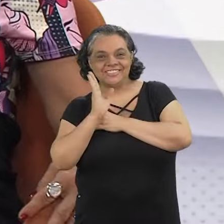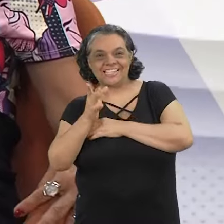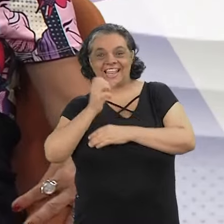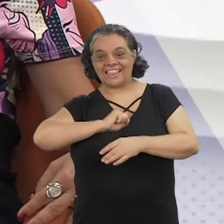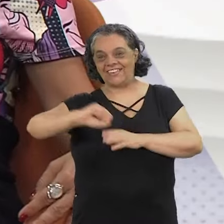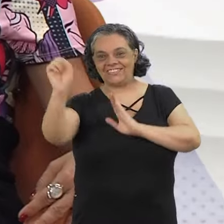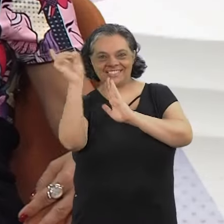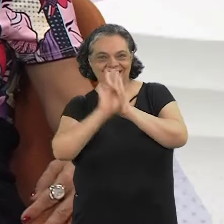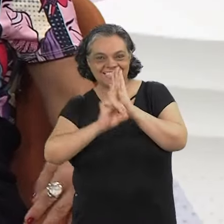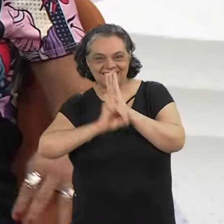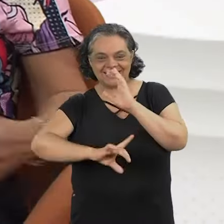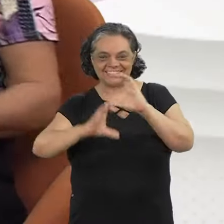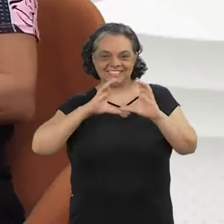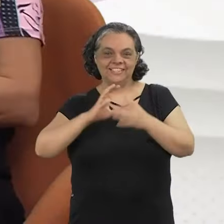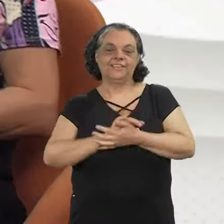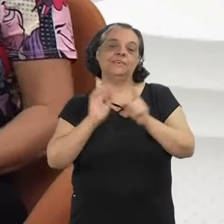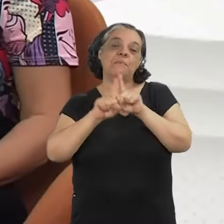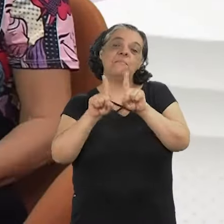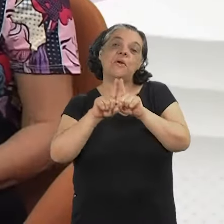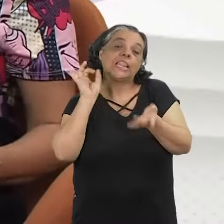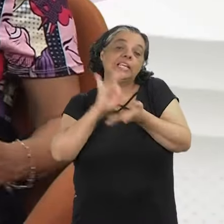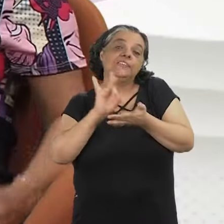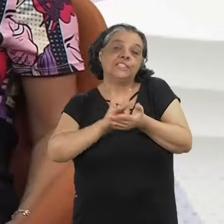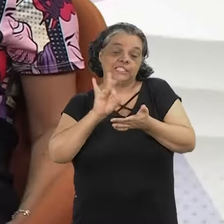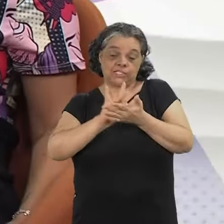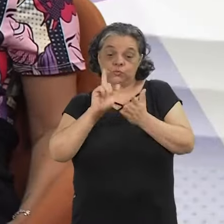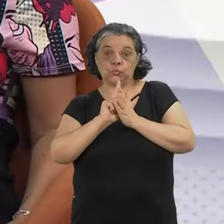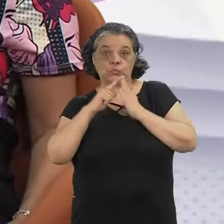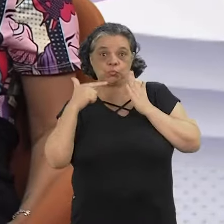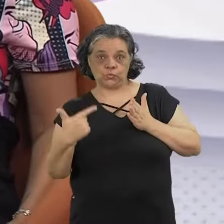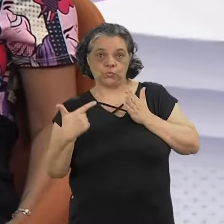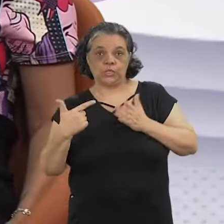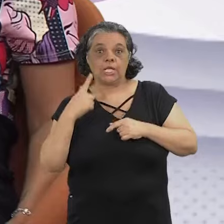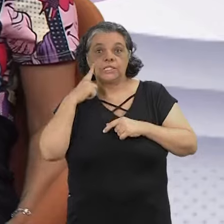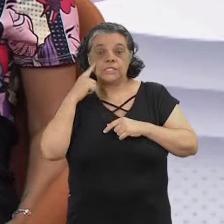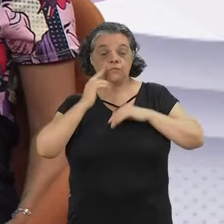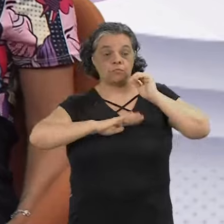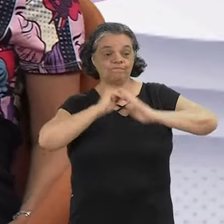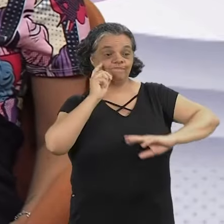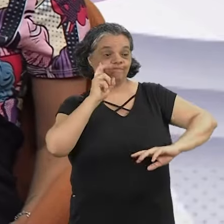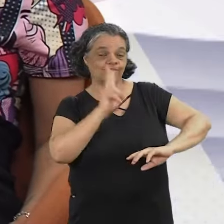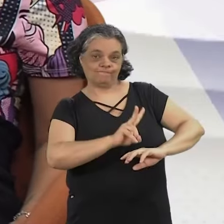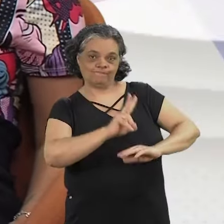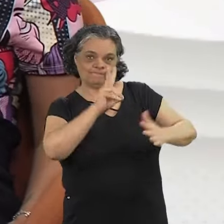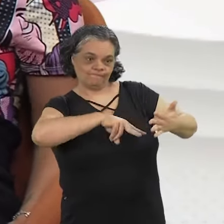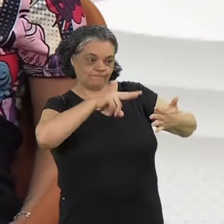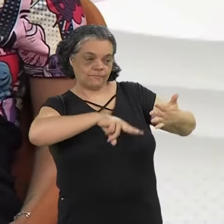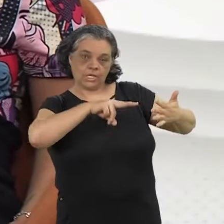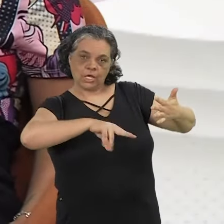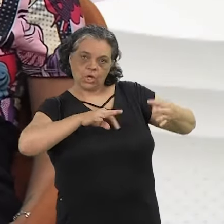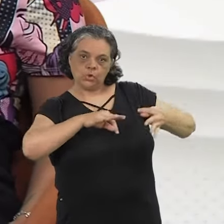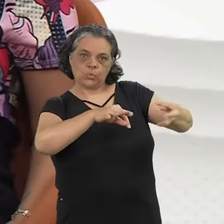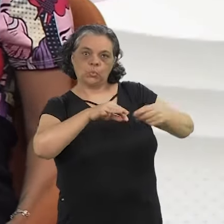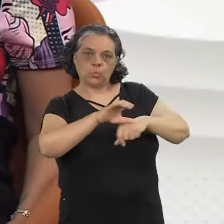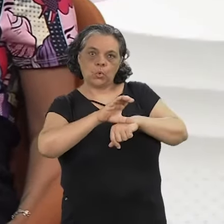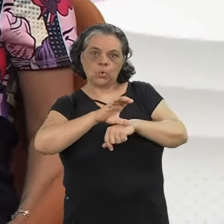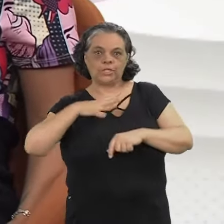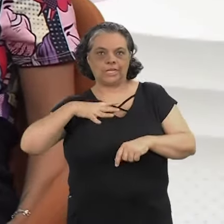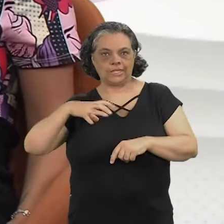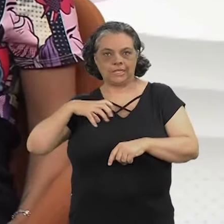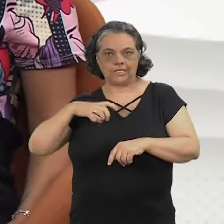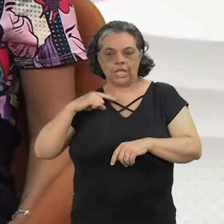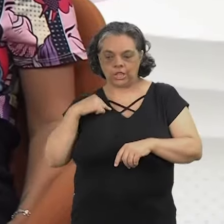cret de defensora do direito humano da comunicação porque na verdade o jornalista se for ler se for ler o código de